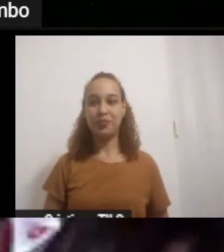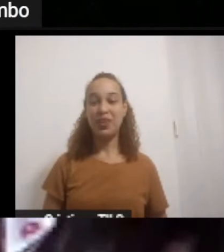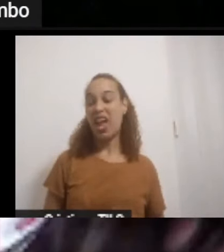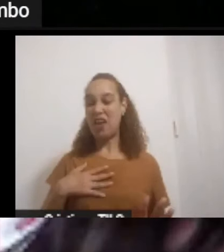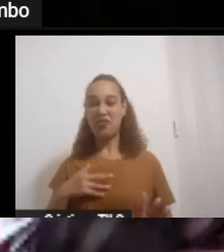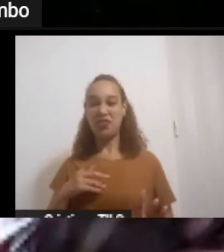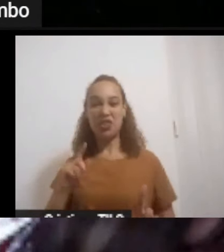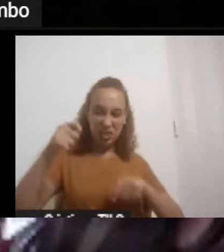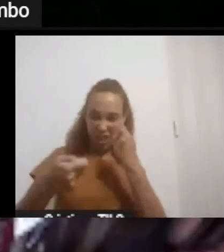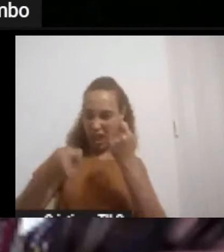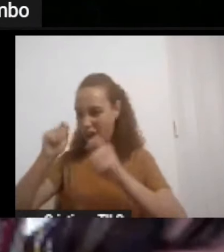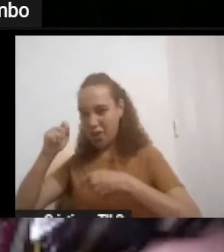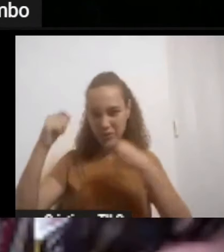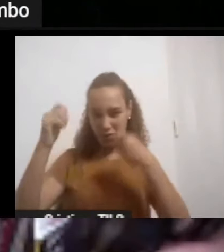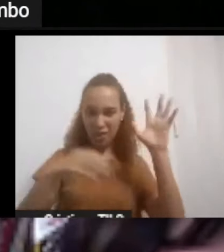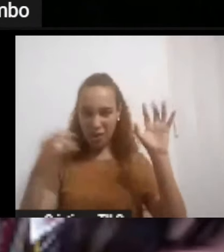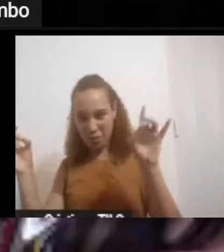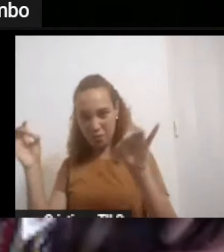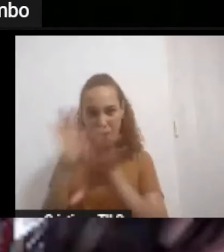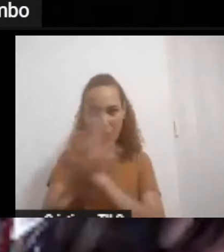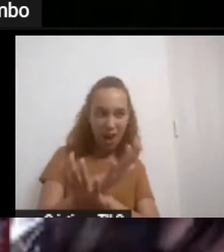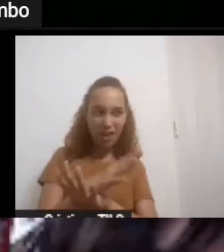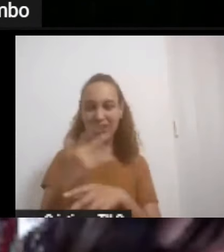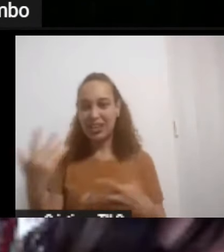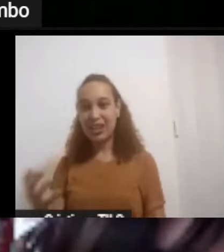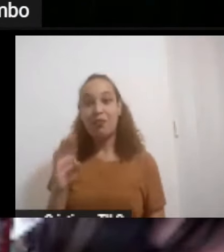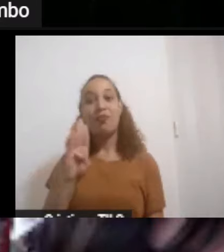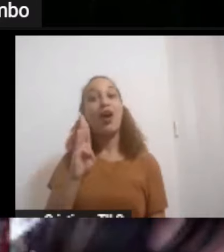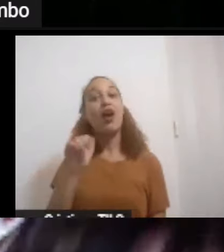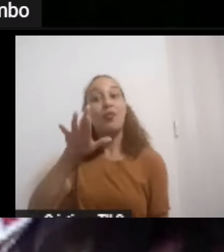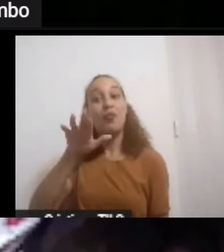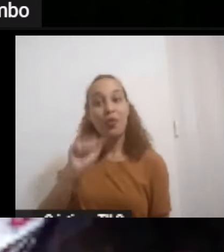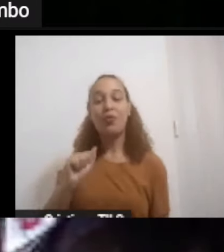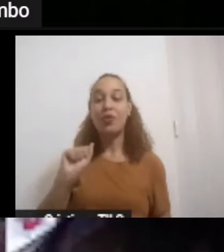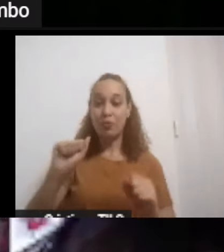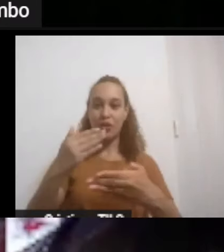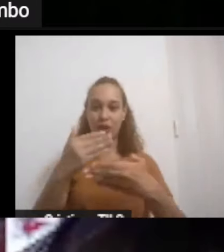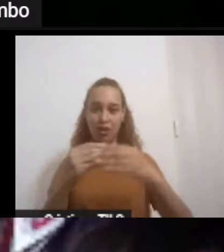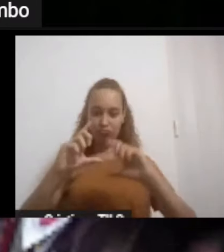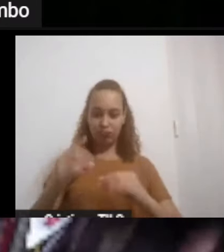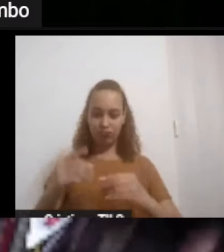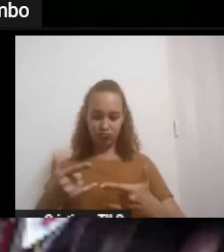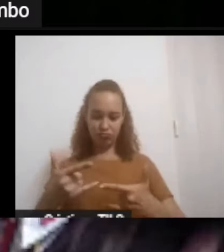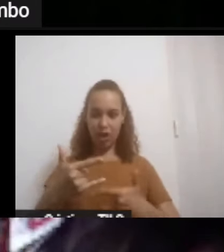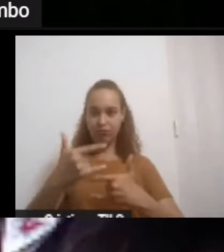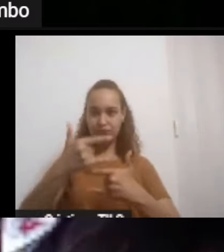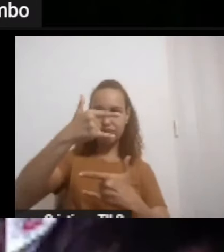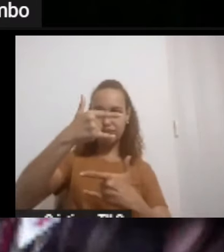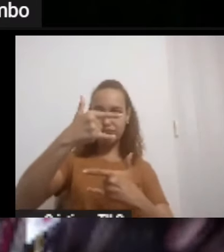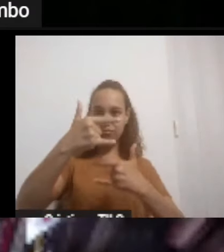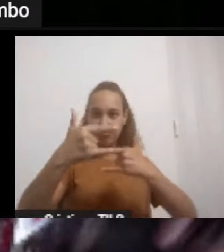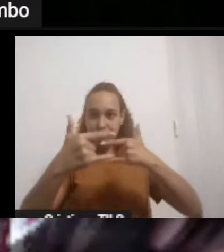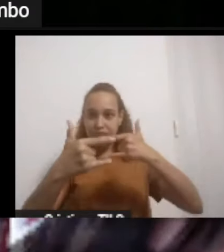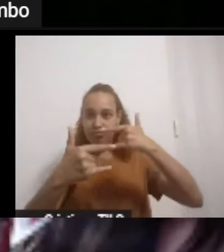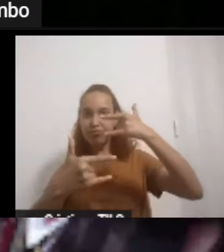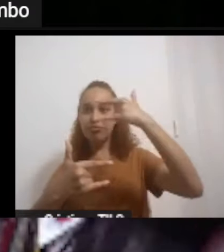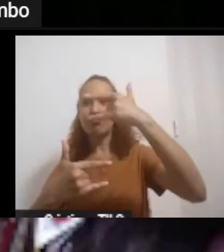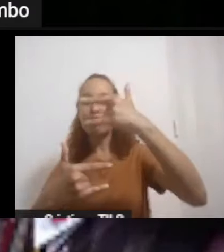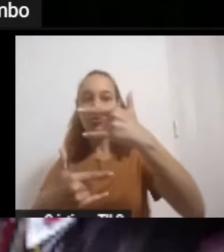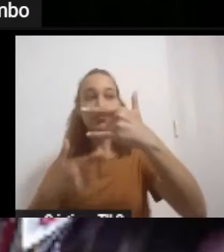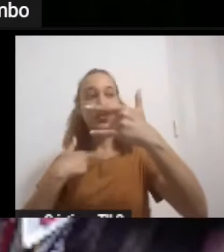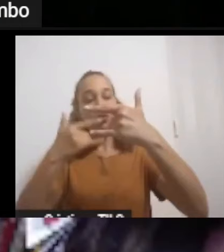ah, pronto, que era para a Bruna subir para a janelinha de cima, para que as pessoas possam vê-la melhor, e eu fui para a janelinha